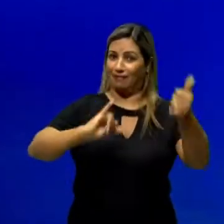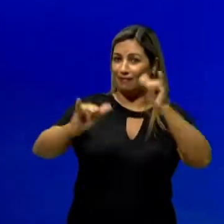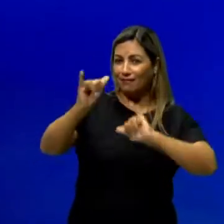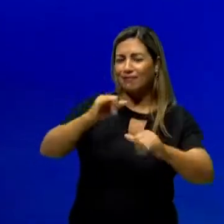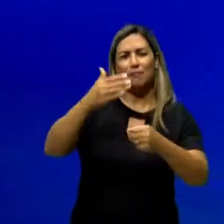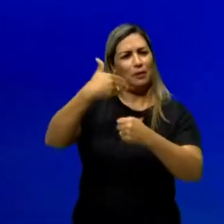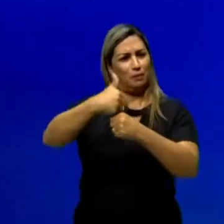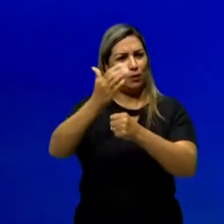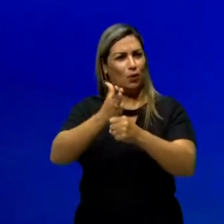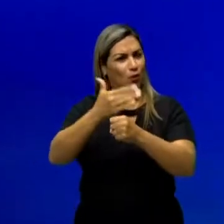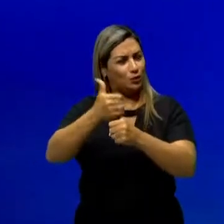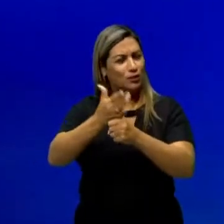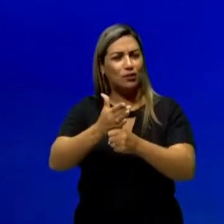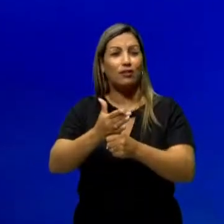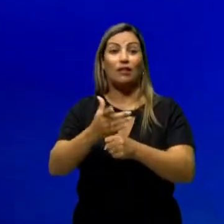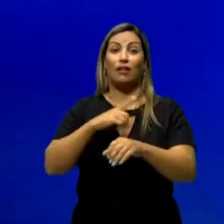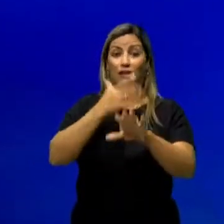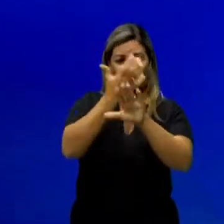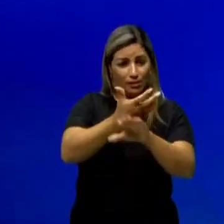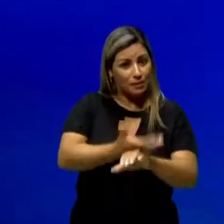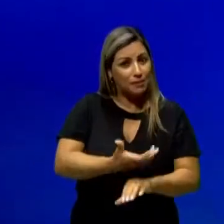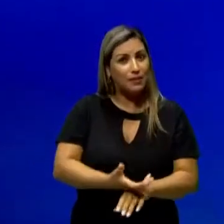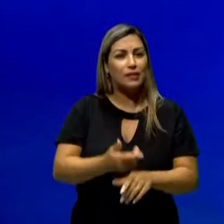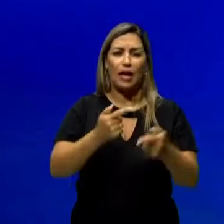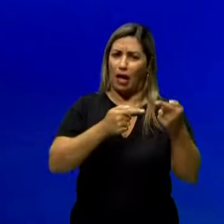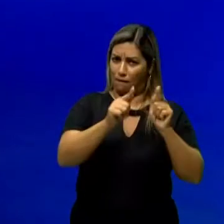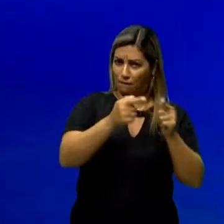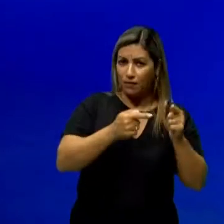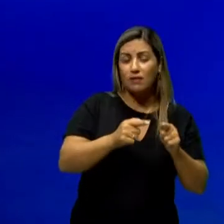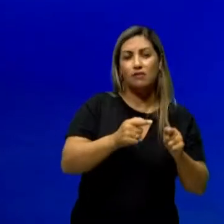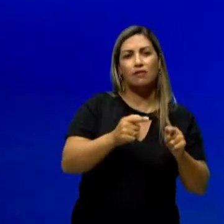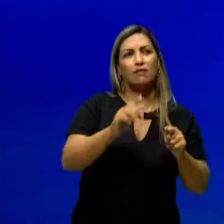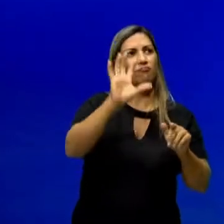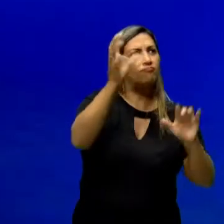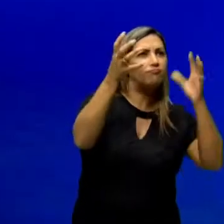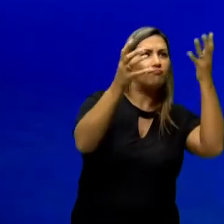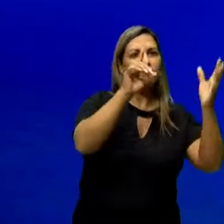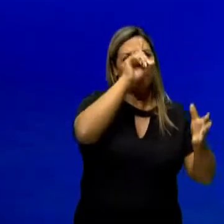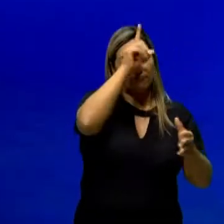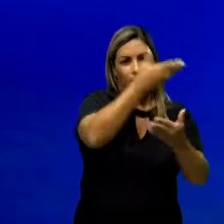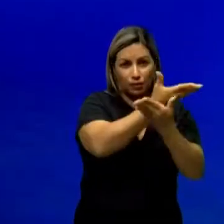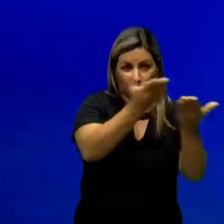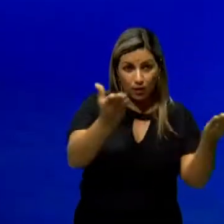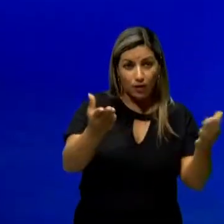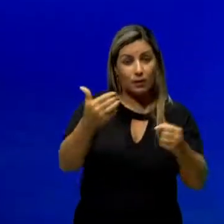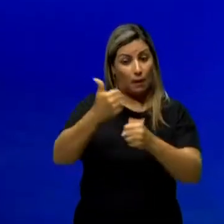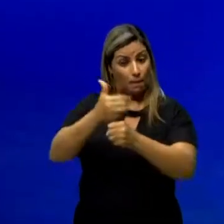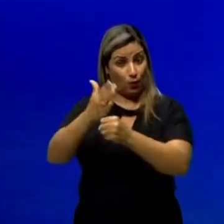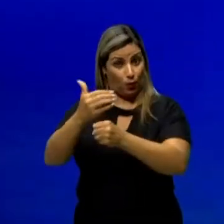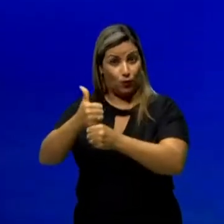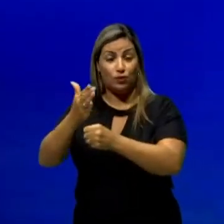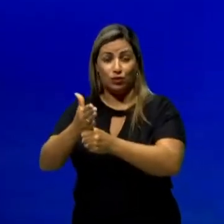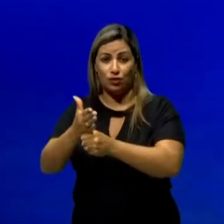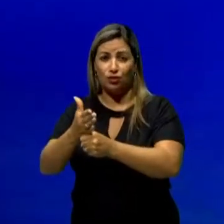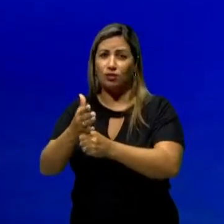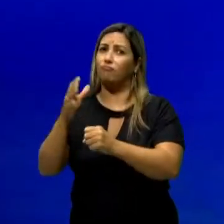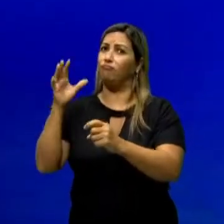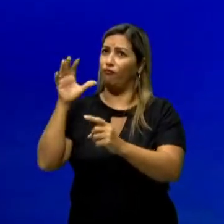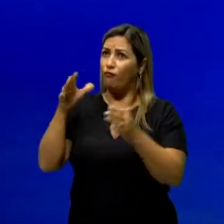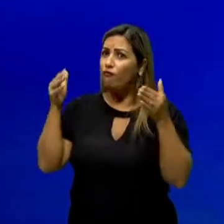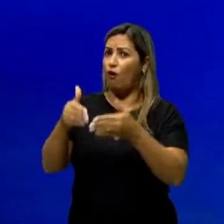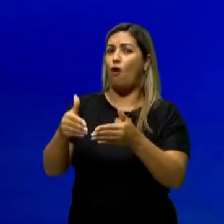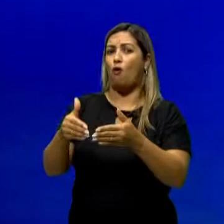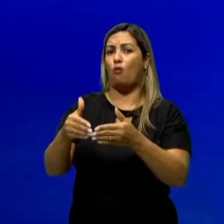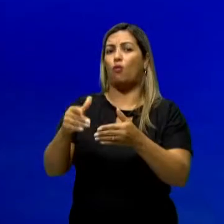biologia. A física vai estudar os fenômenos físicos. A biologia estudará com maior intensidade